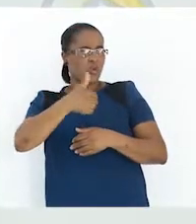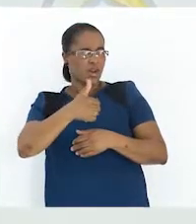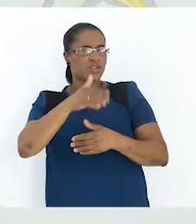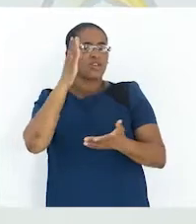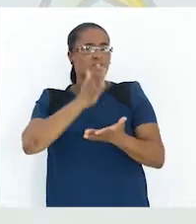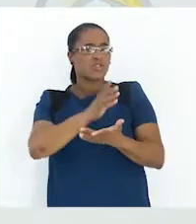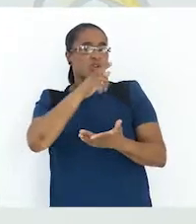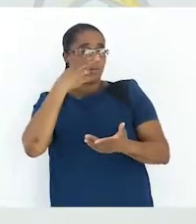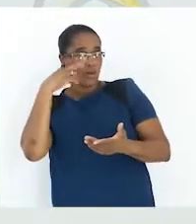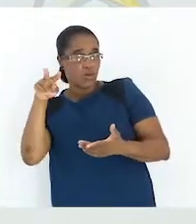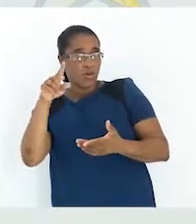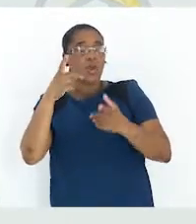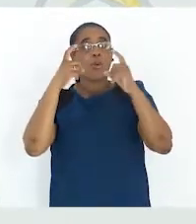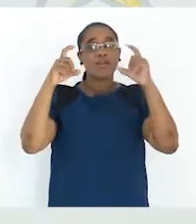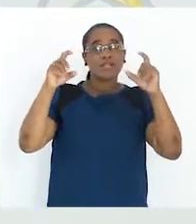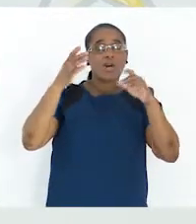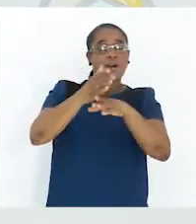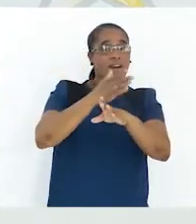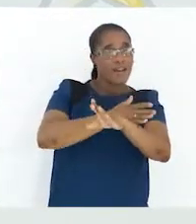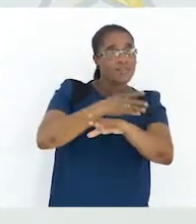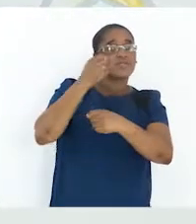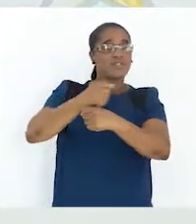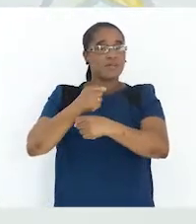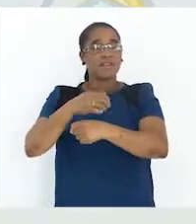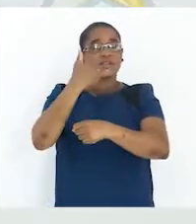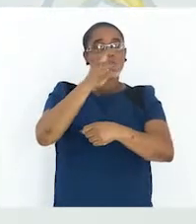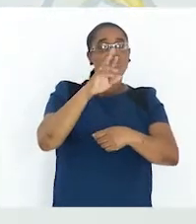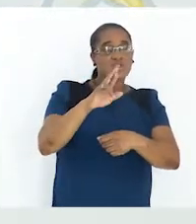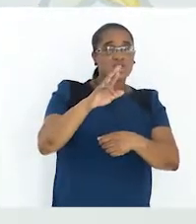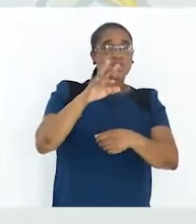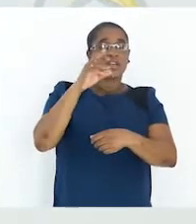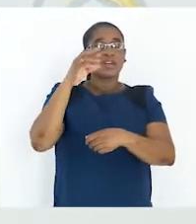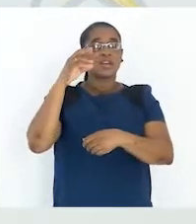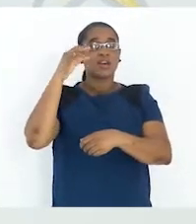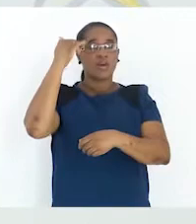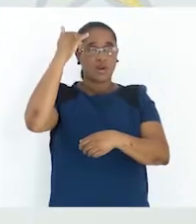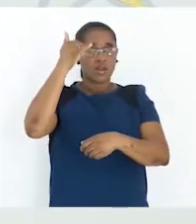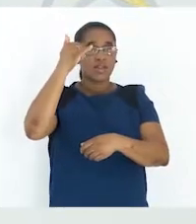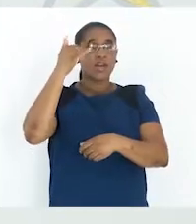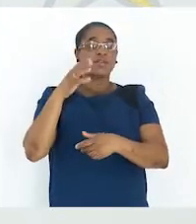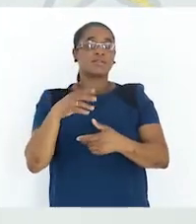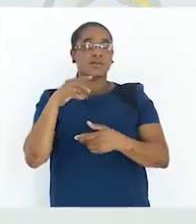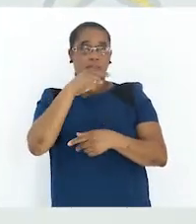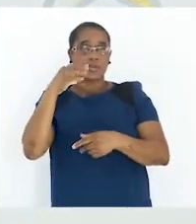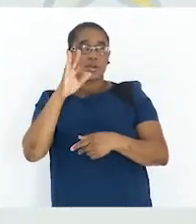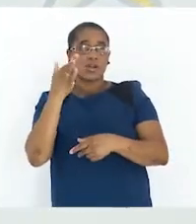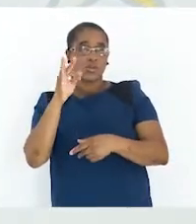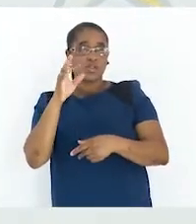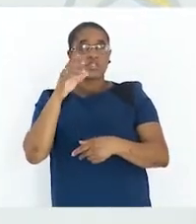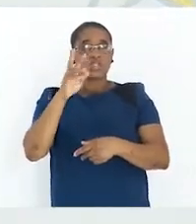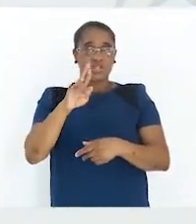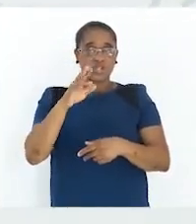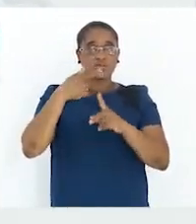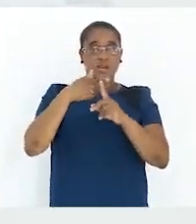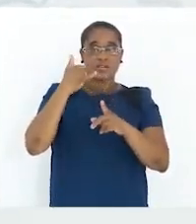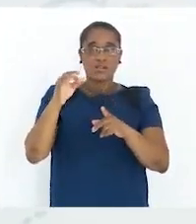na equação dada, que é 2x ao quadrado menos 14x mais 20, e substituírem num